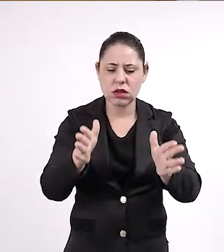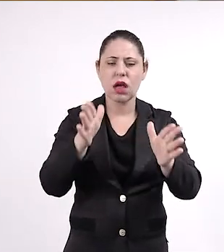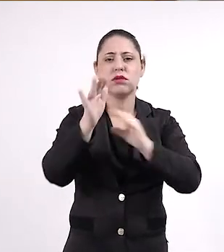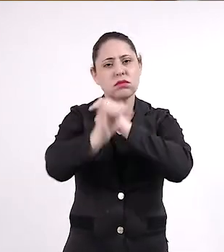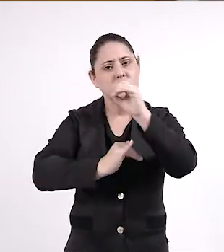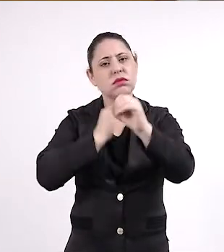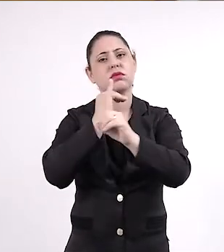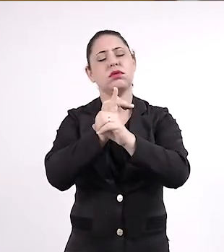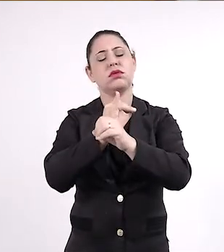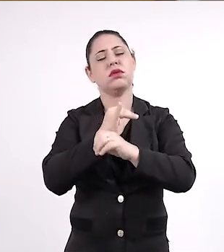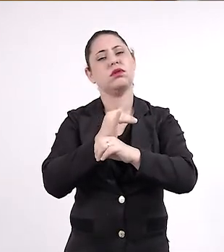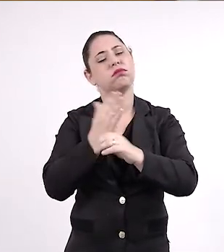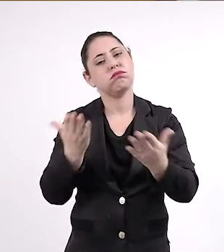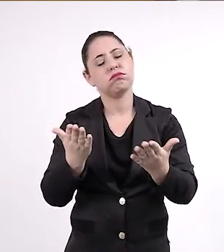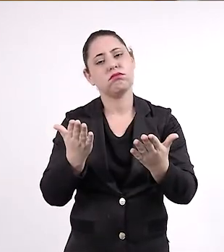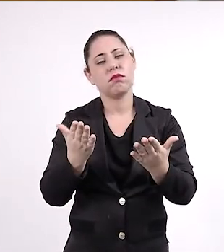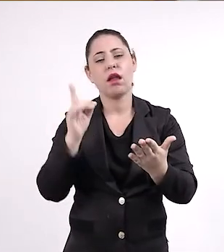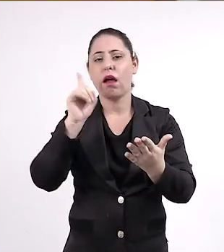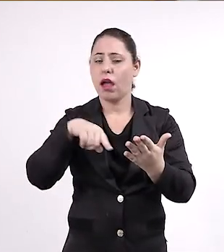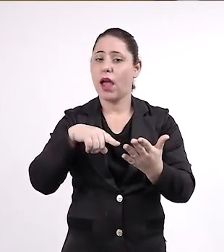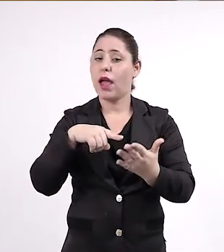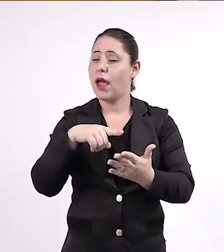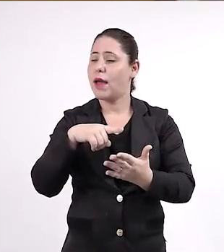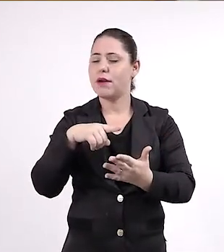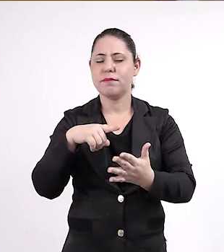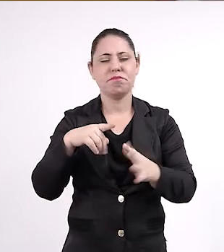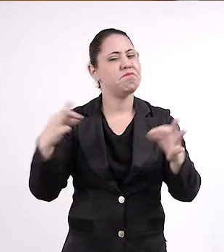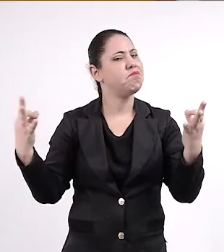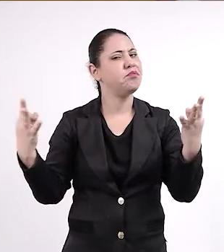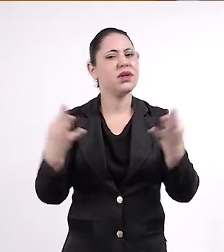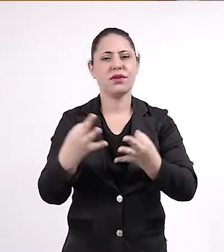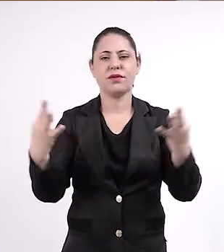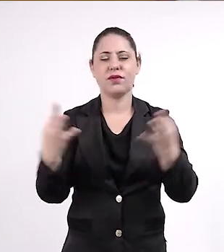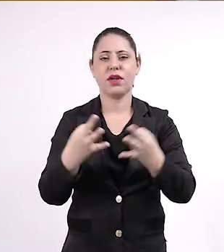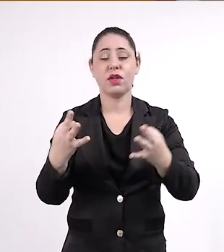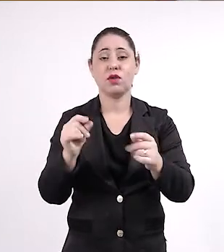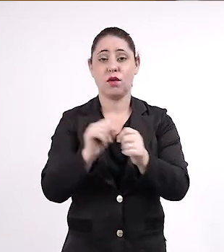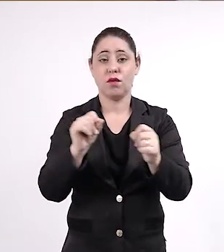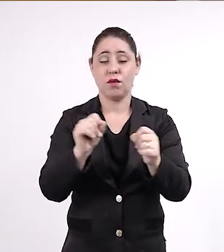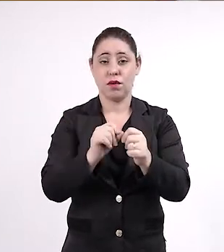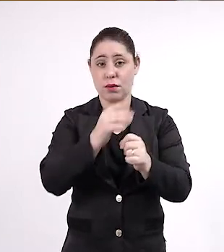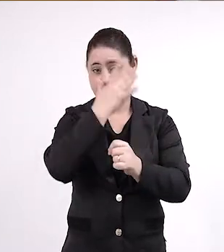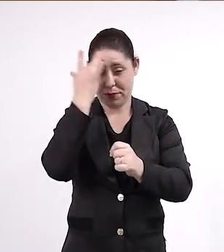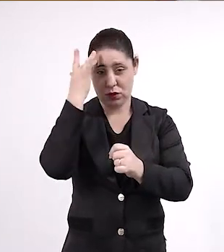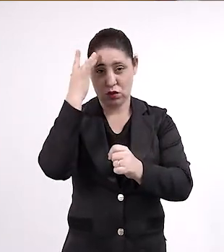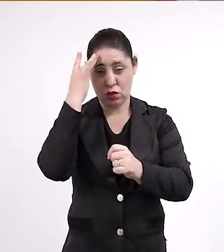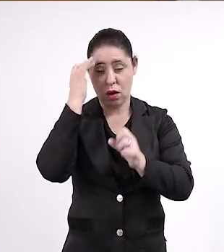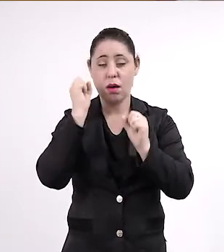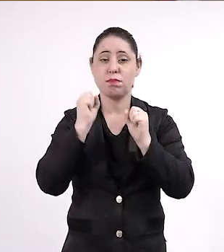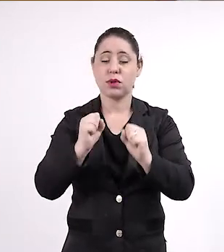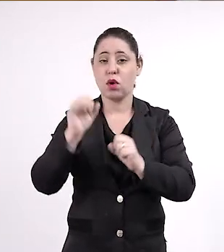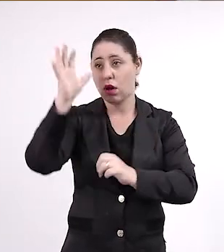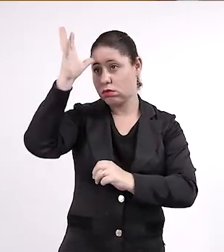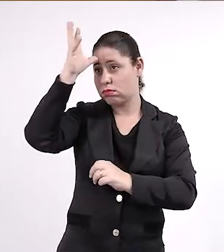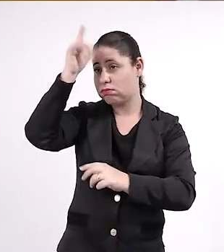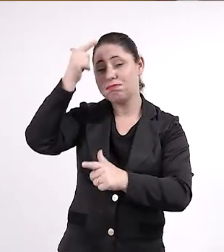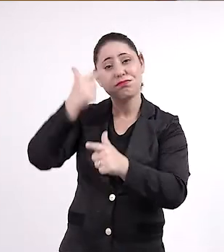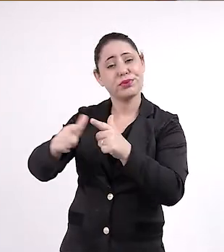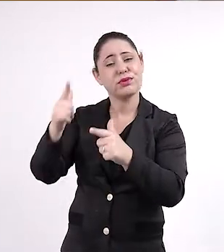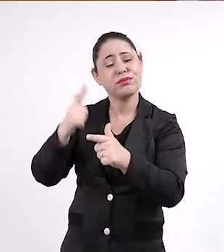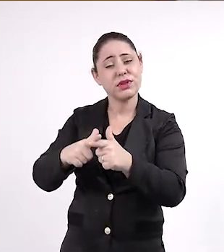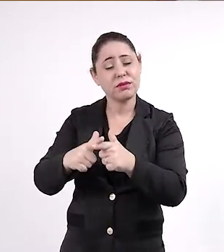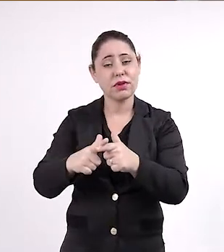tendo o seu atendimento realizado. Então, isso é fantástico, isso permite a resolução do problema